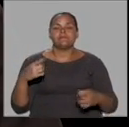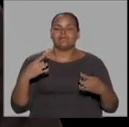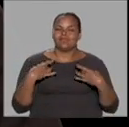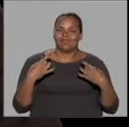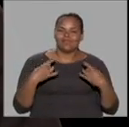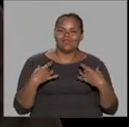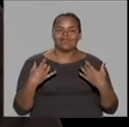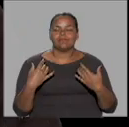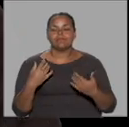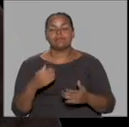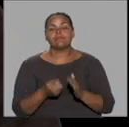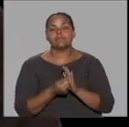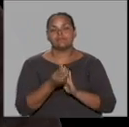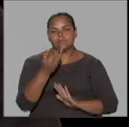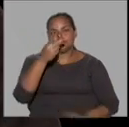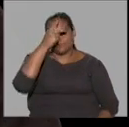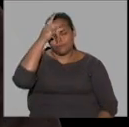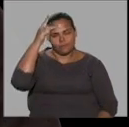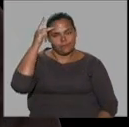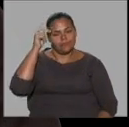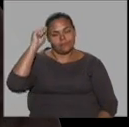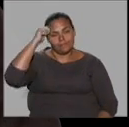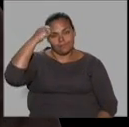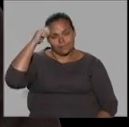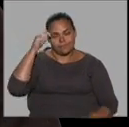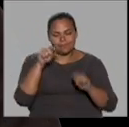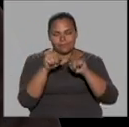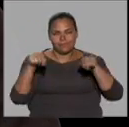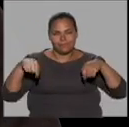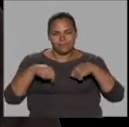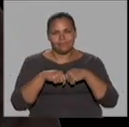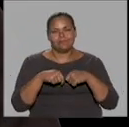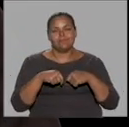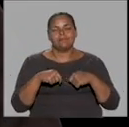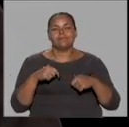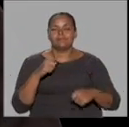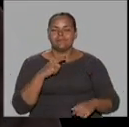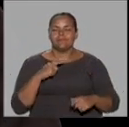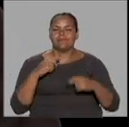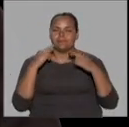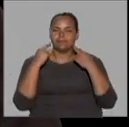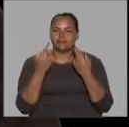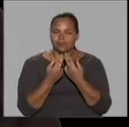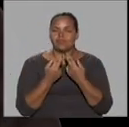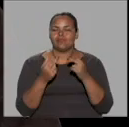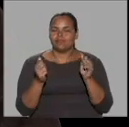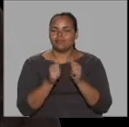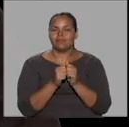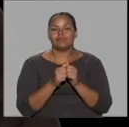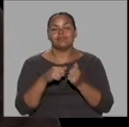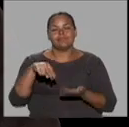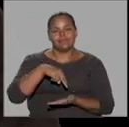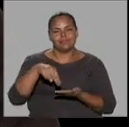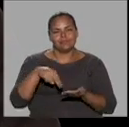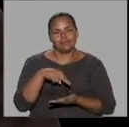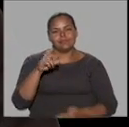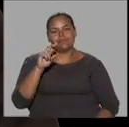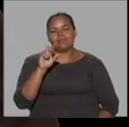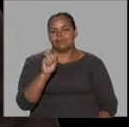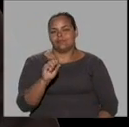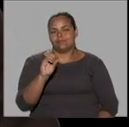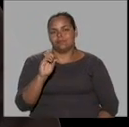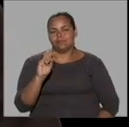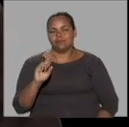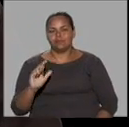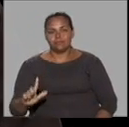ficava melindrada com a quantidade de negros que tinham nesses ambientes, reunidos, né, dançando soul,